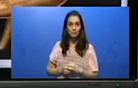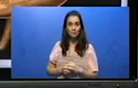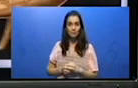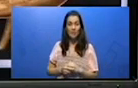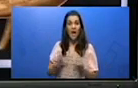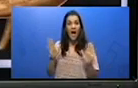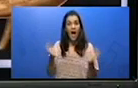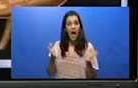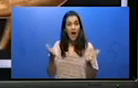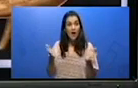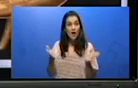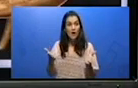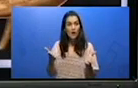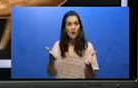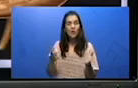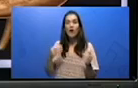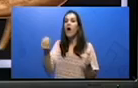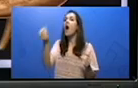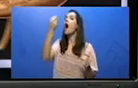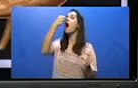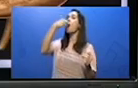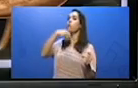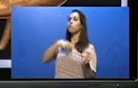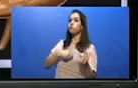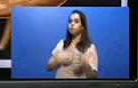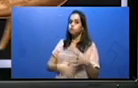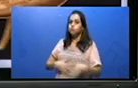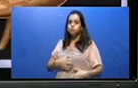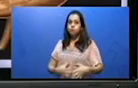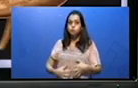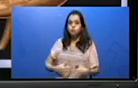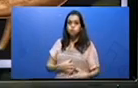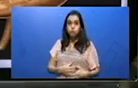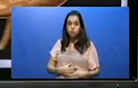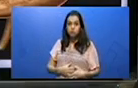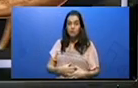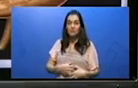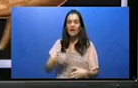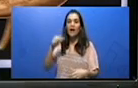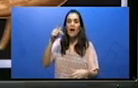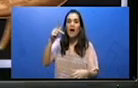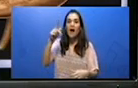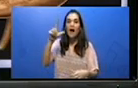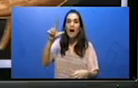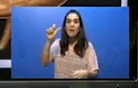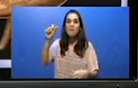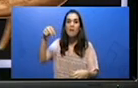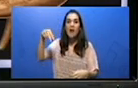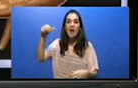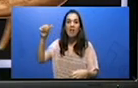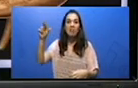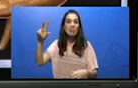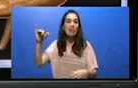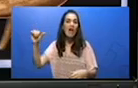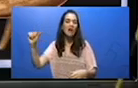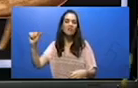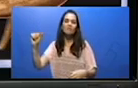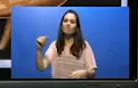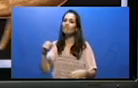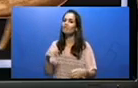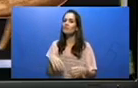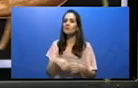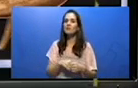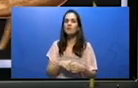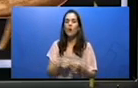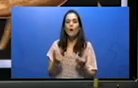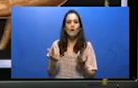Bom, agora, sistema digestório de plateumintos. Sistema digestório da planária é do tipo incompleto. Bom, se ele